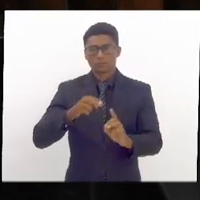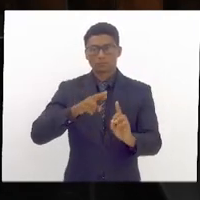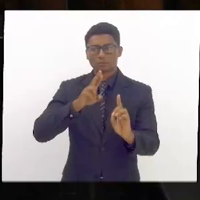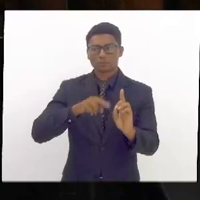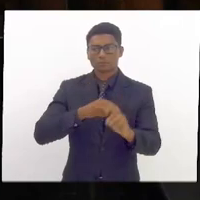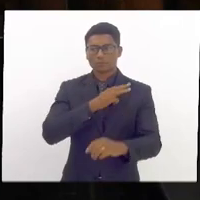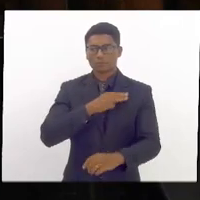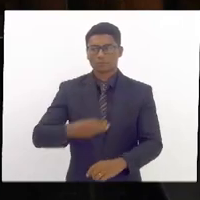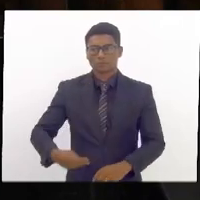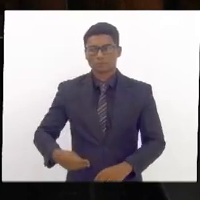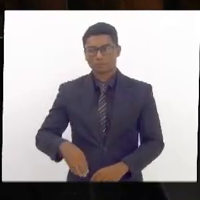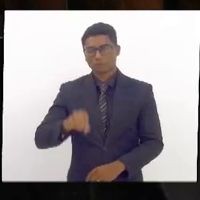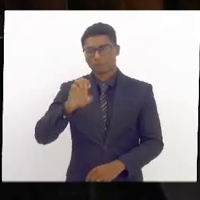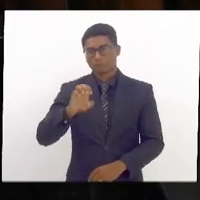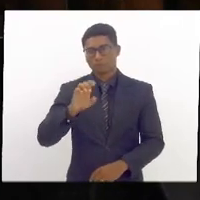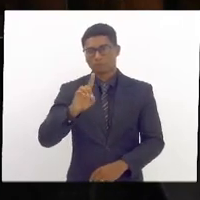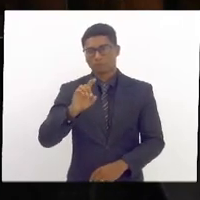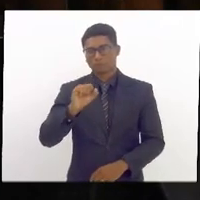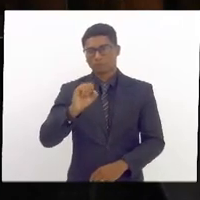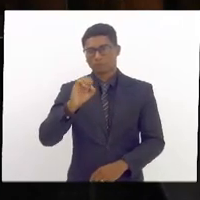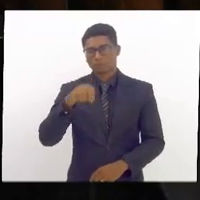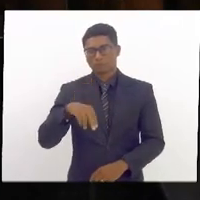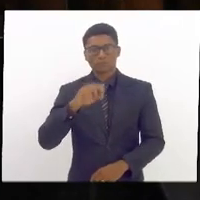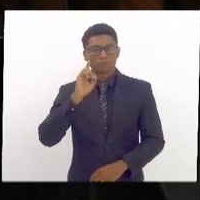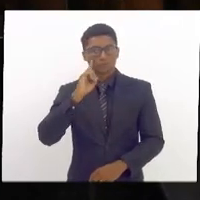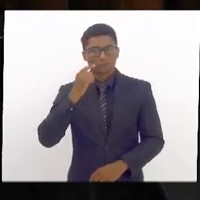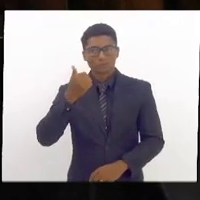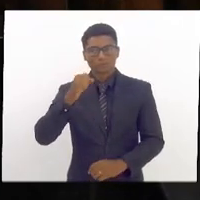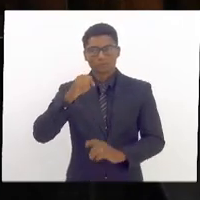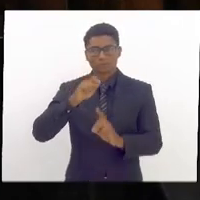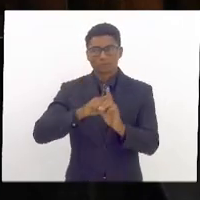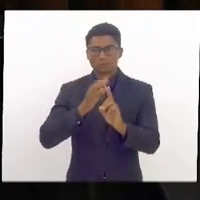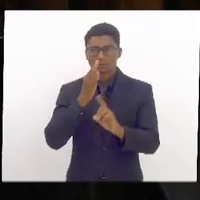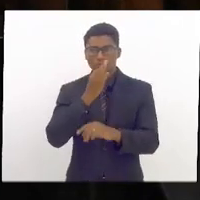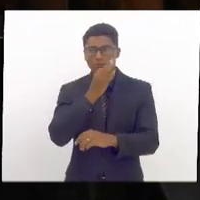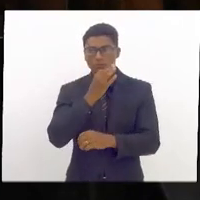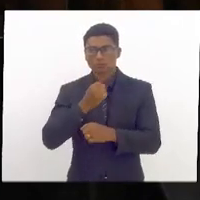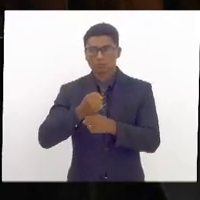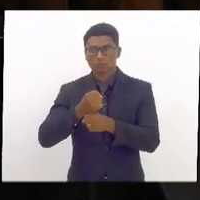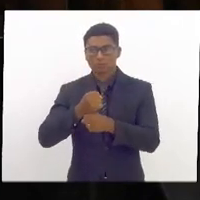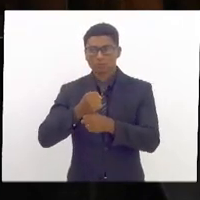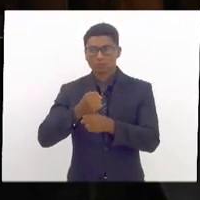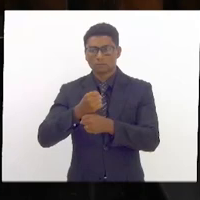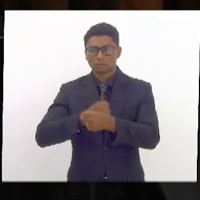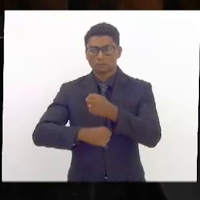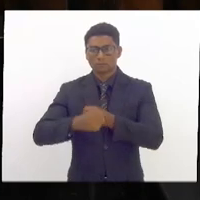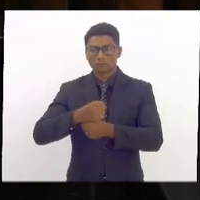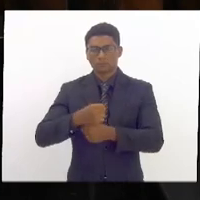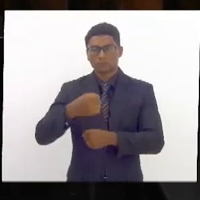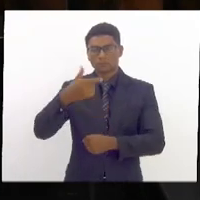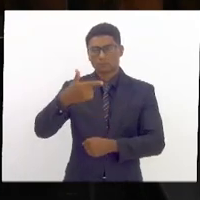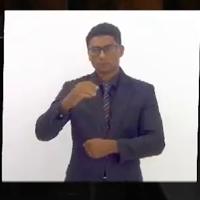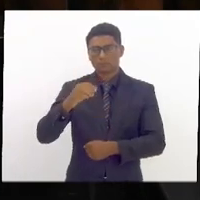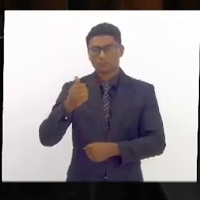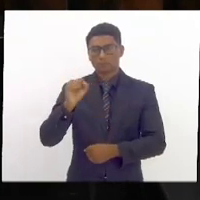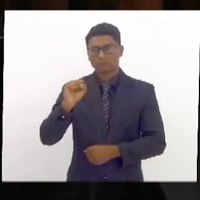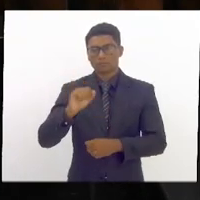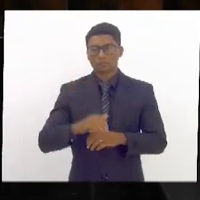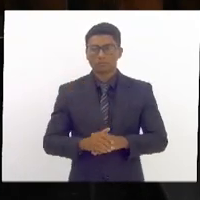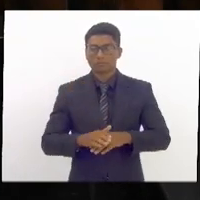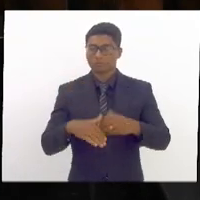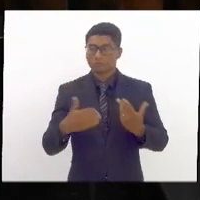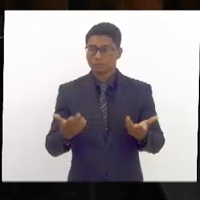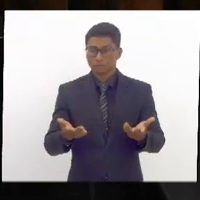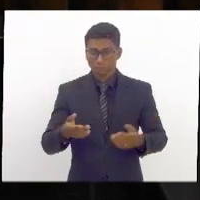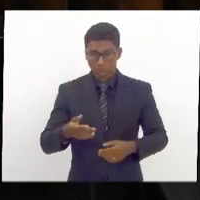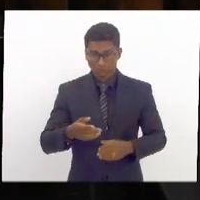ministro Edson Fachin, em 18 de setembro de 2018. Ora, então nosso projeto